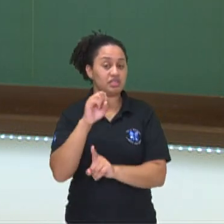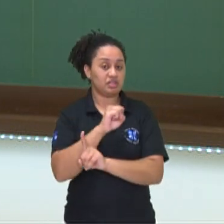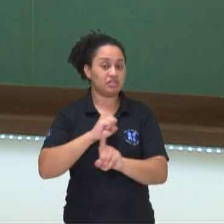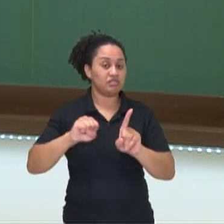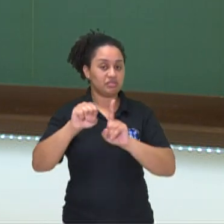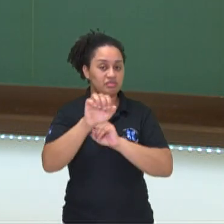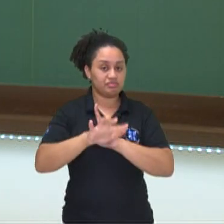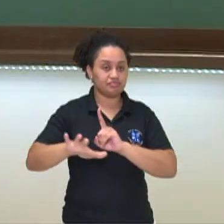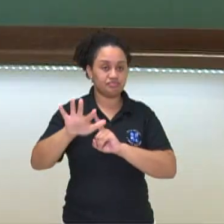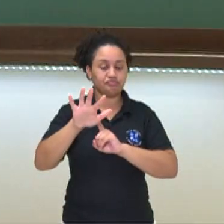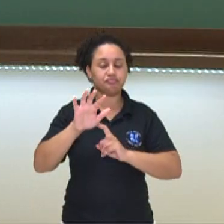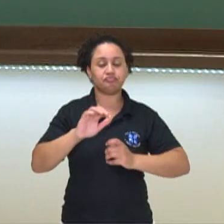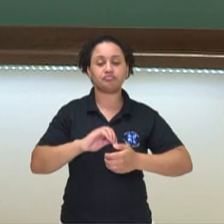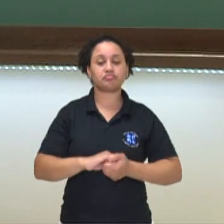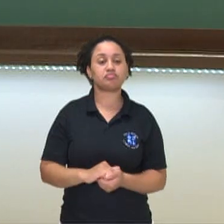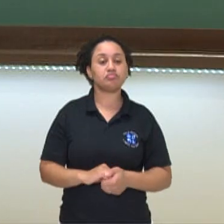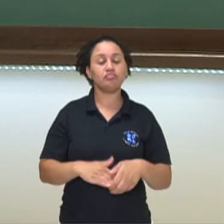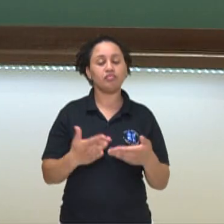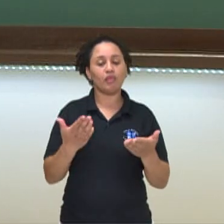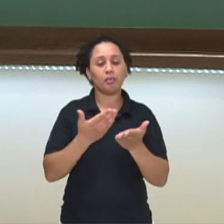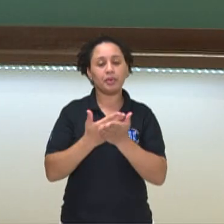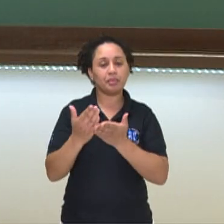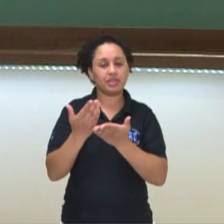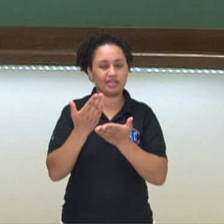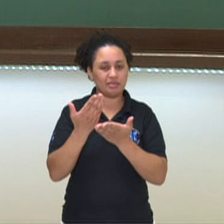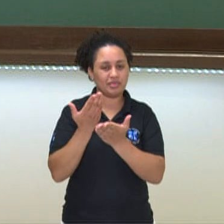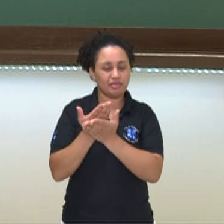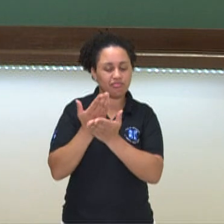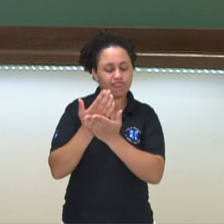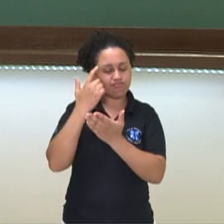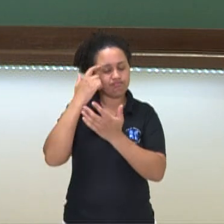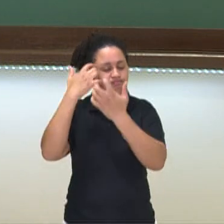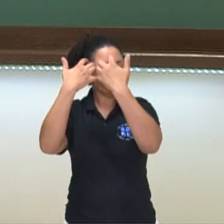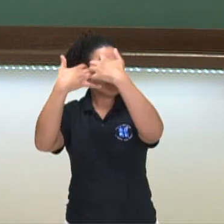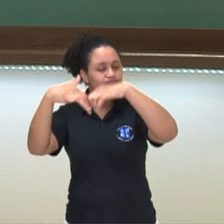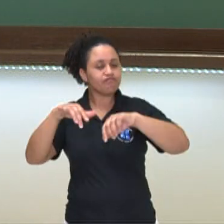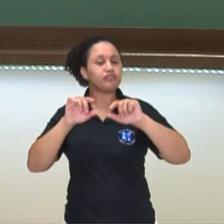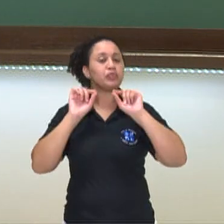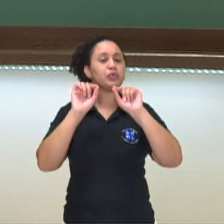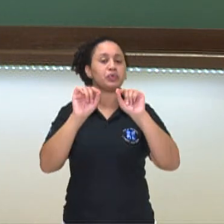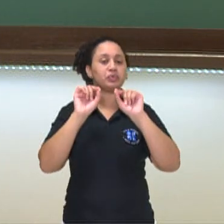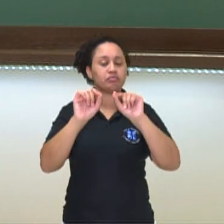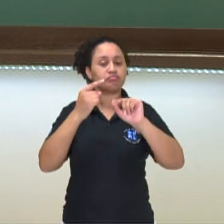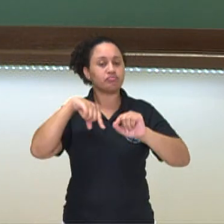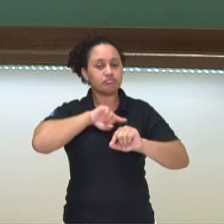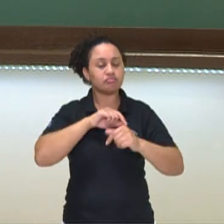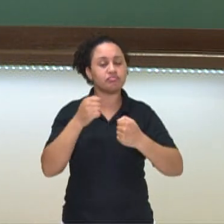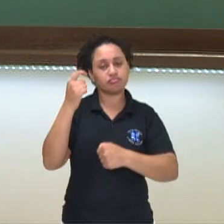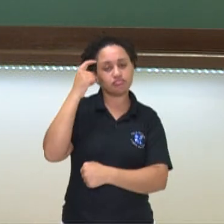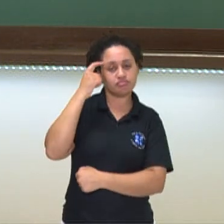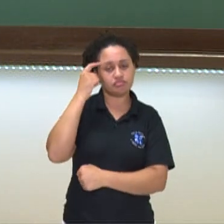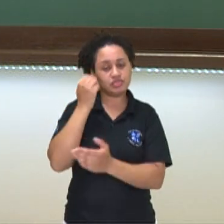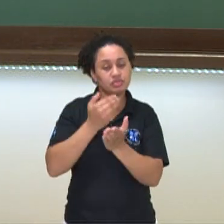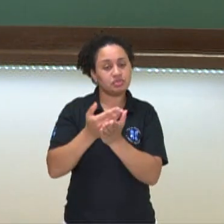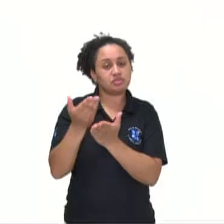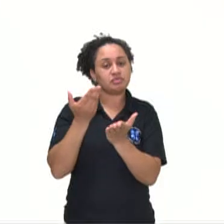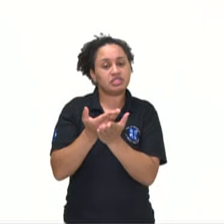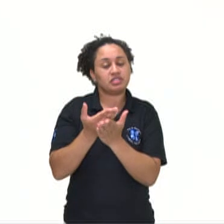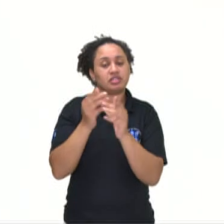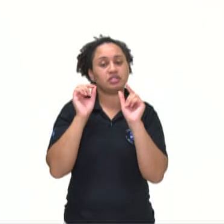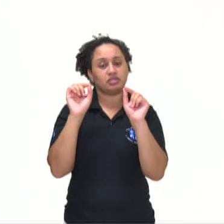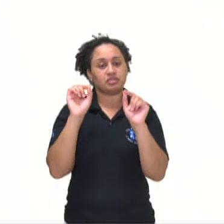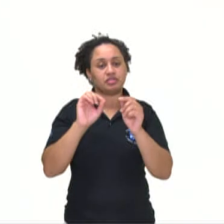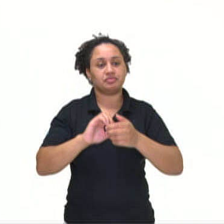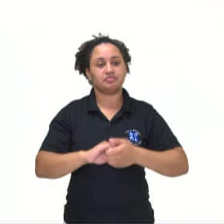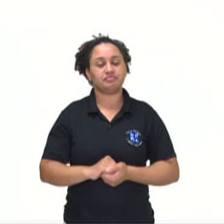sociedade global. E a nossa reflexão inicial? Qual é a nossa reflexão sobre o que nós temos que pensar um pouquinho no início da nossa aula? Confere